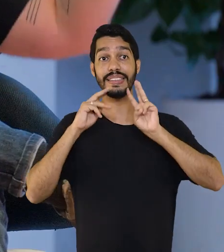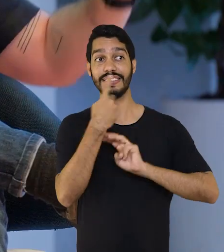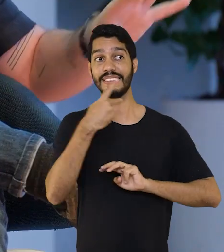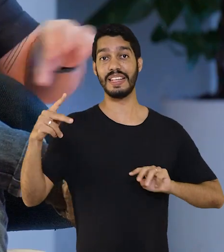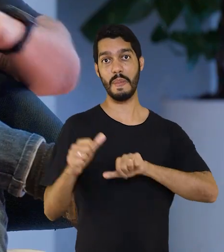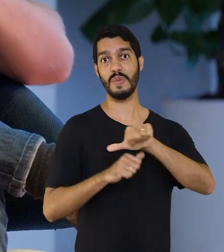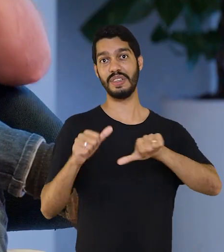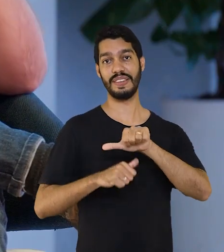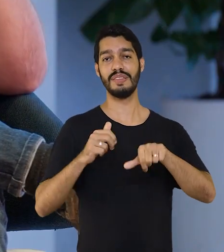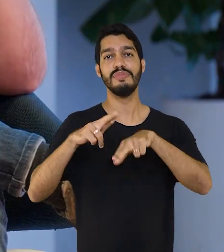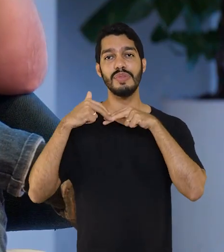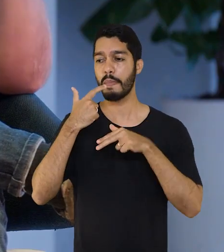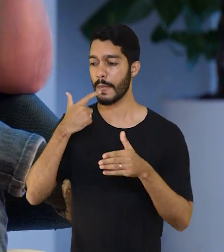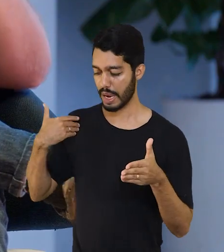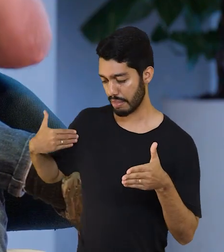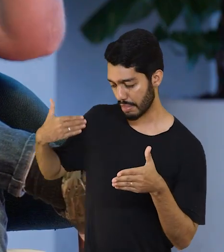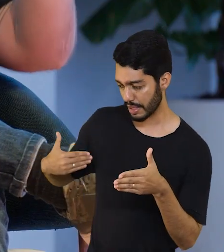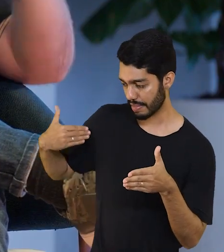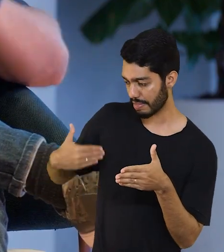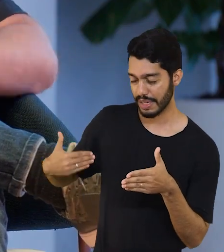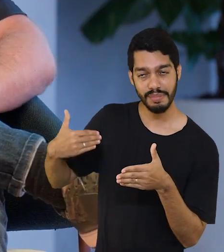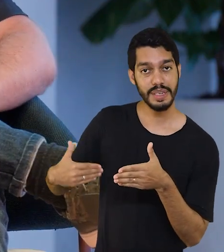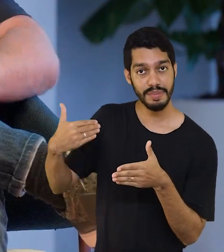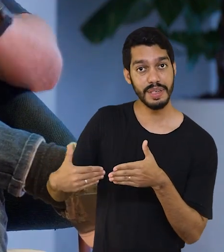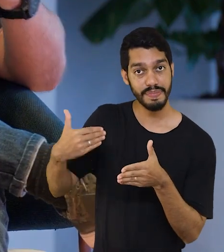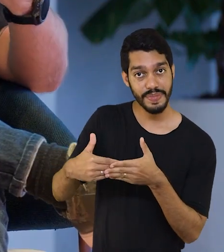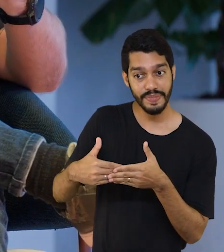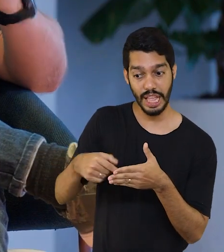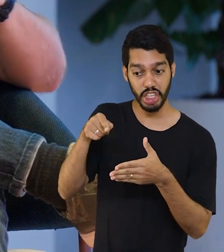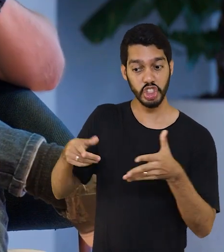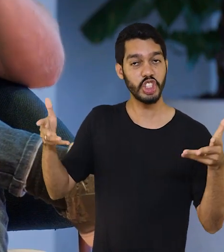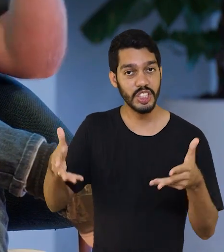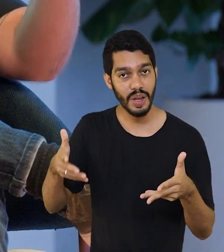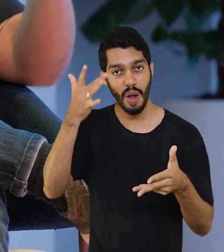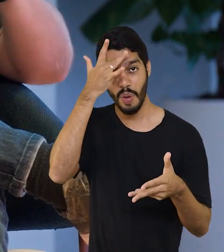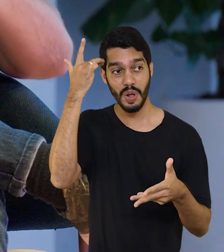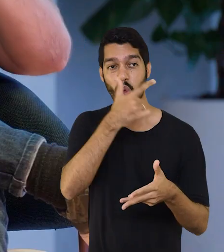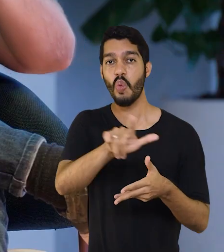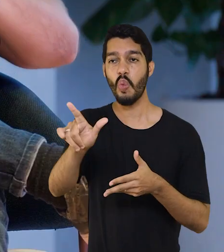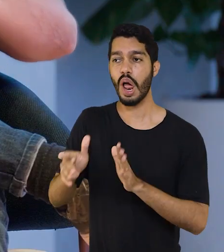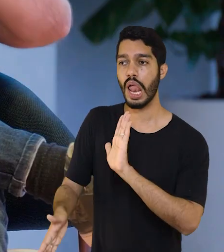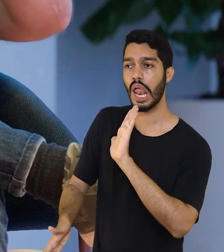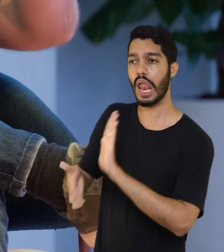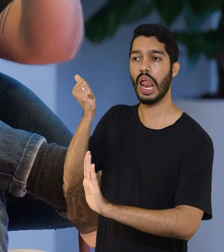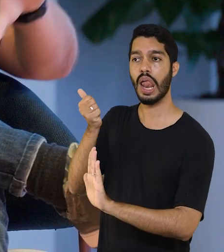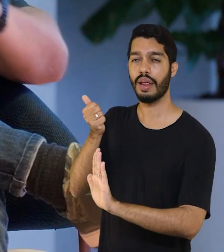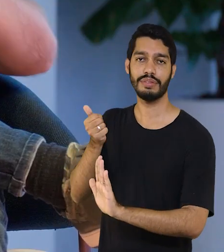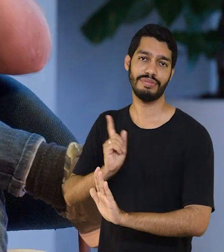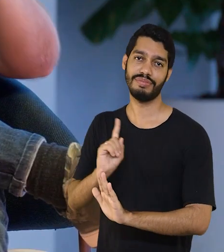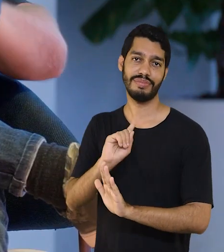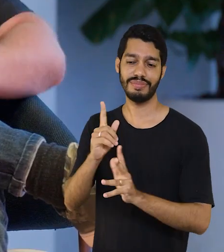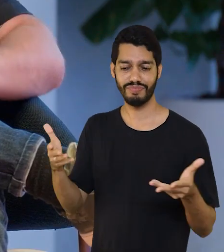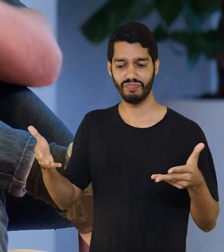do marketing deles, porque chegando nesse lugar é muito difícil alguém tirar. Você imagina, poxa, é um